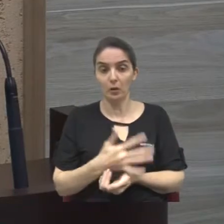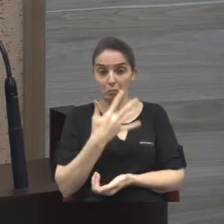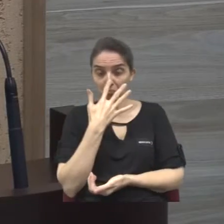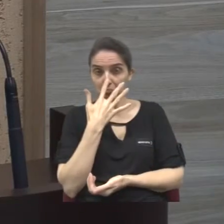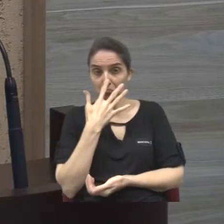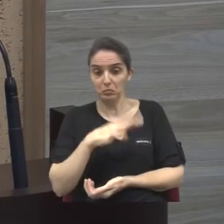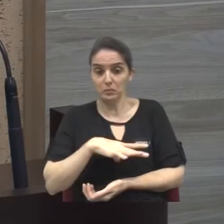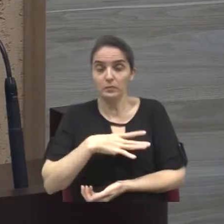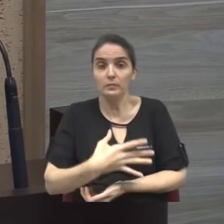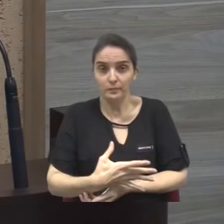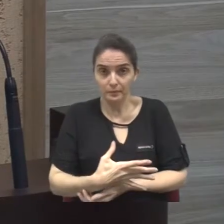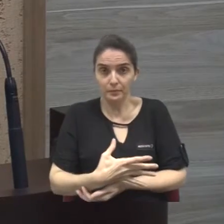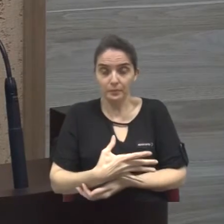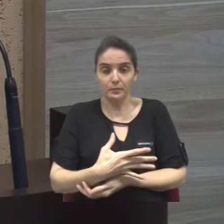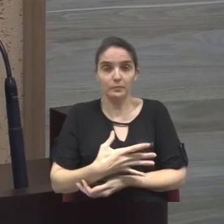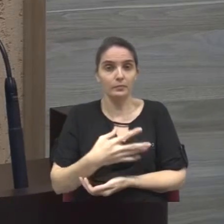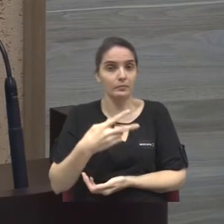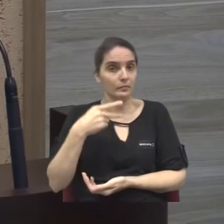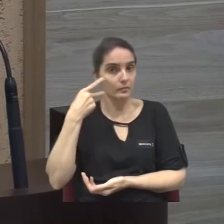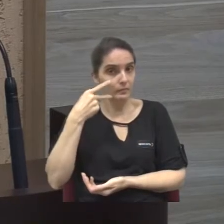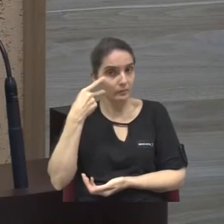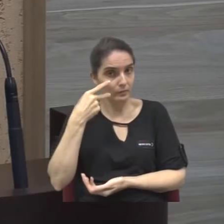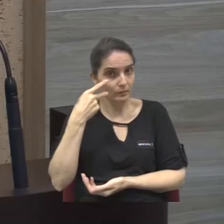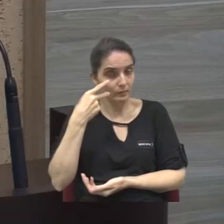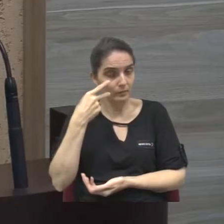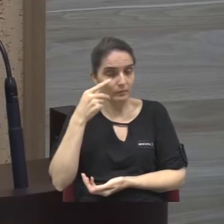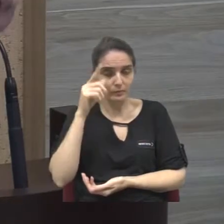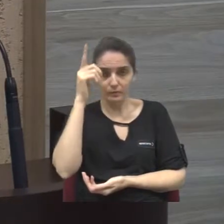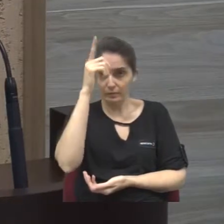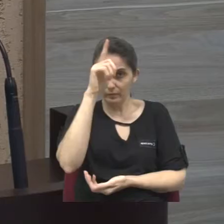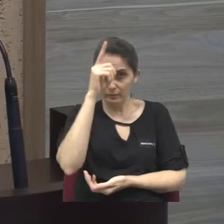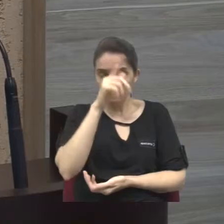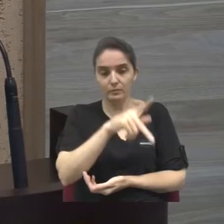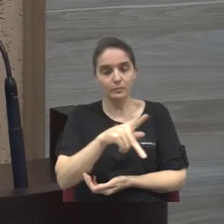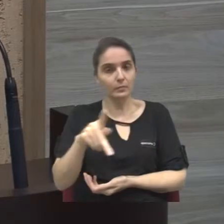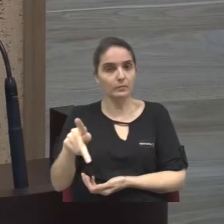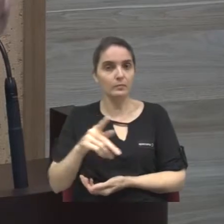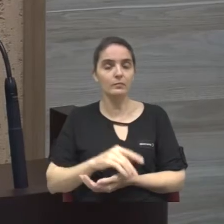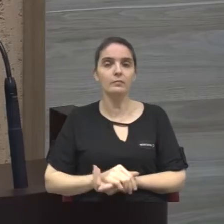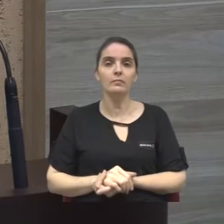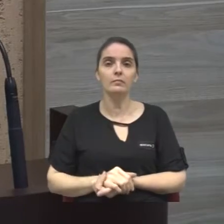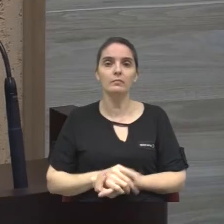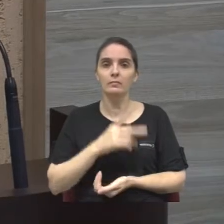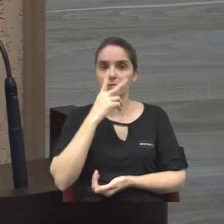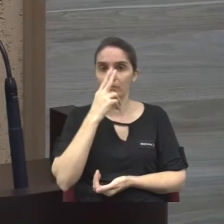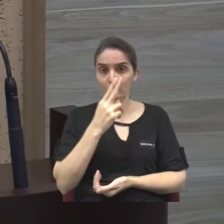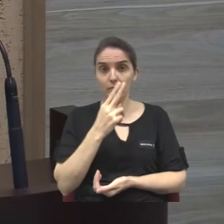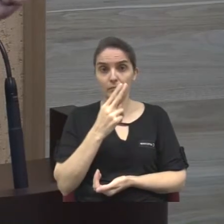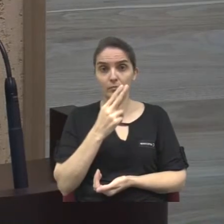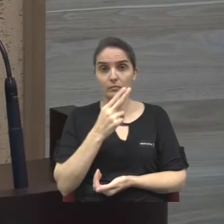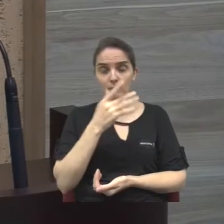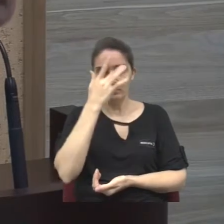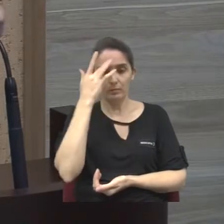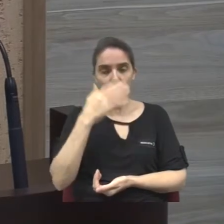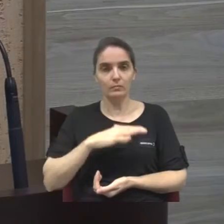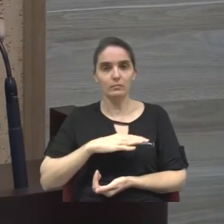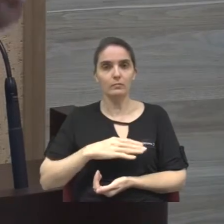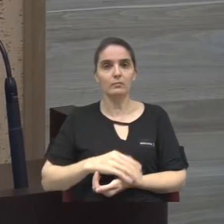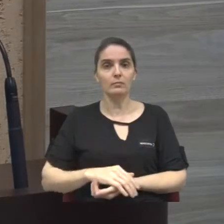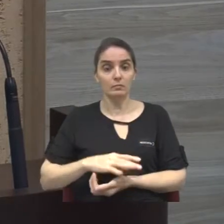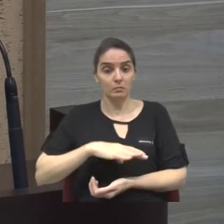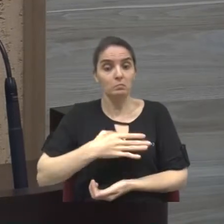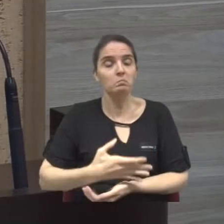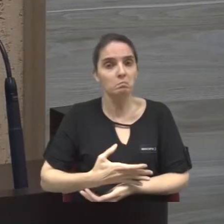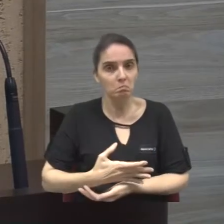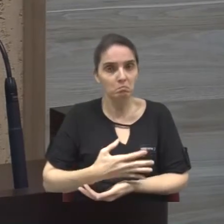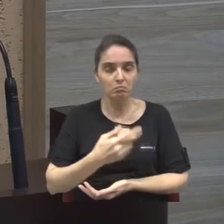do vereador presidente Sidney Pascotto. Acho que é um ato corajoso aguentar o ônus e dizer: